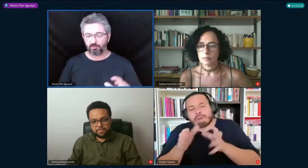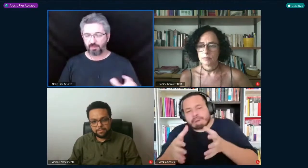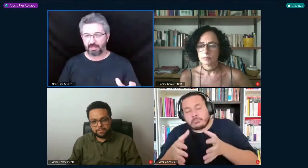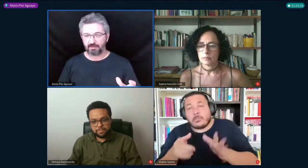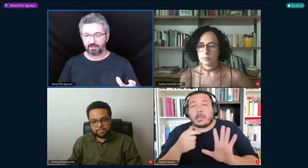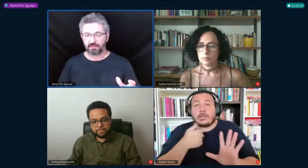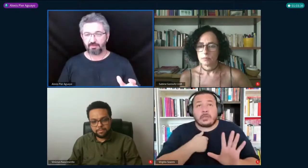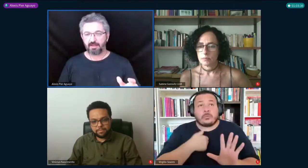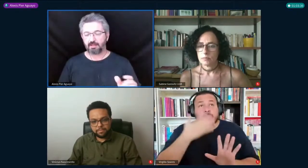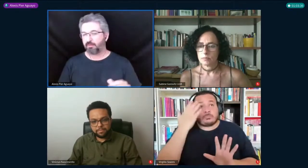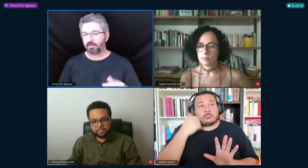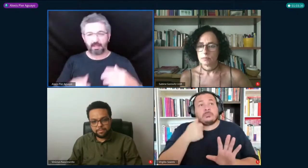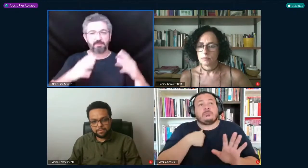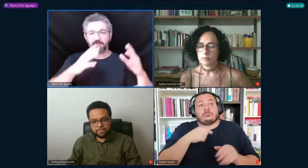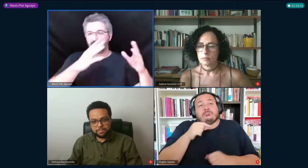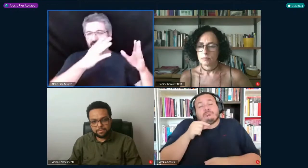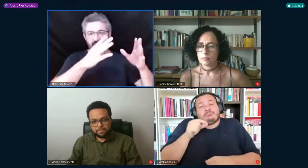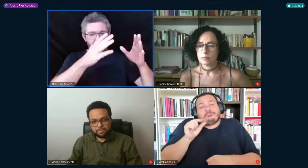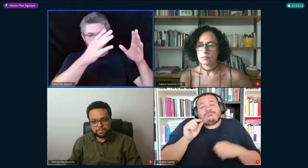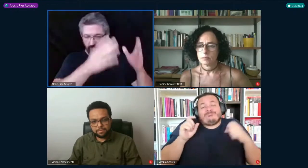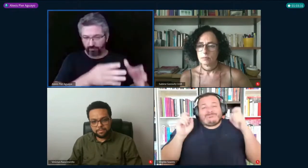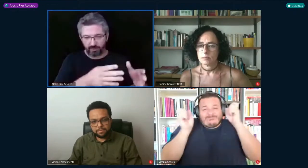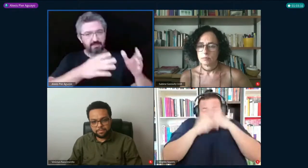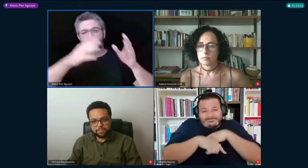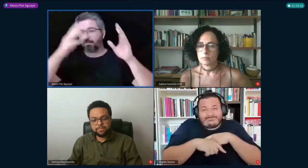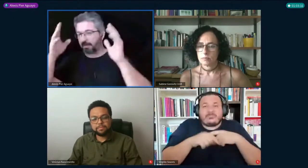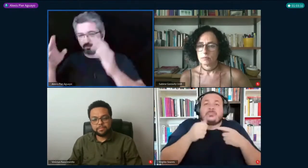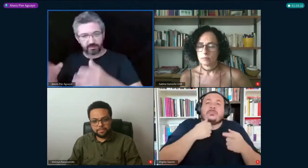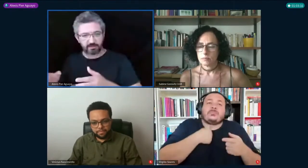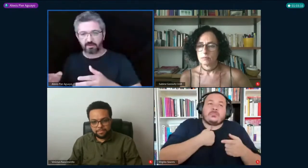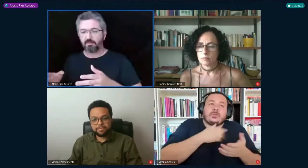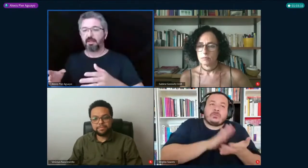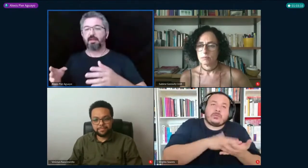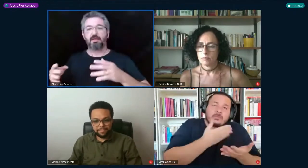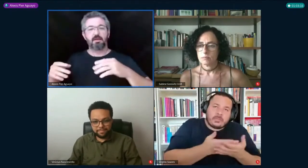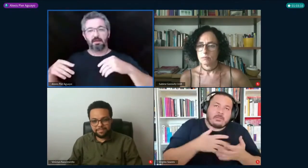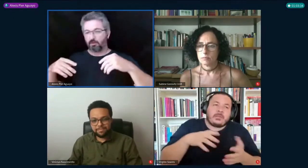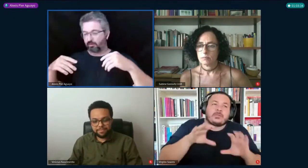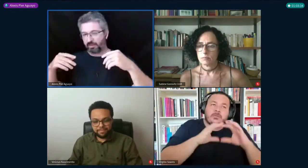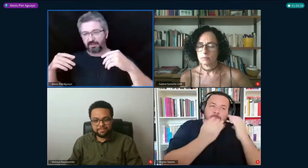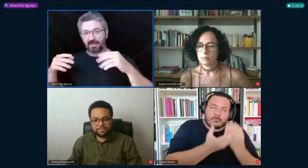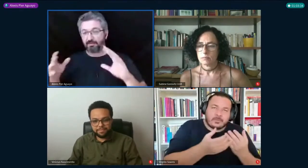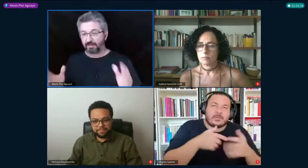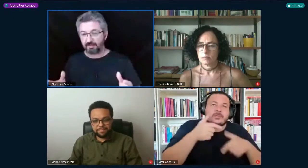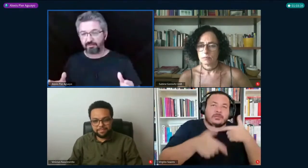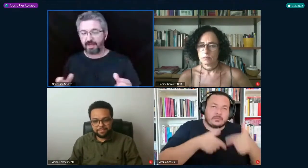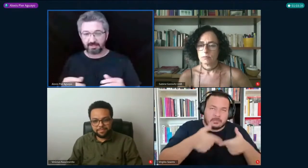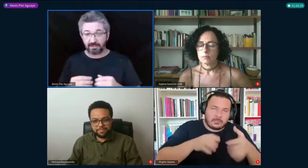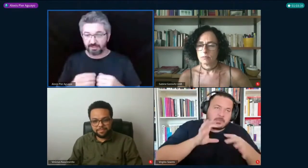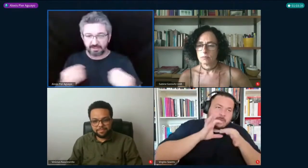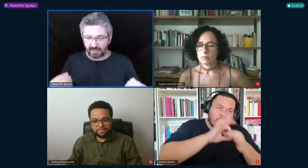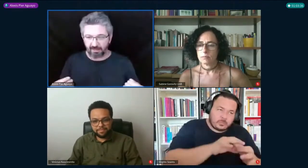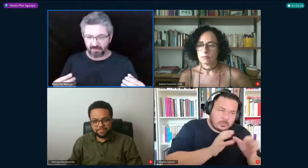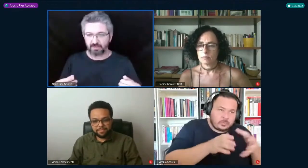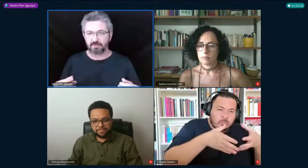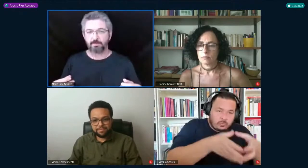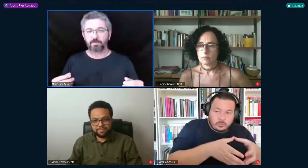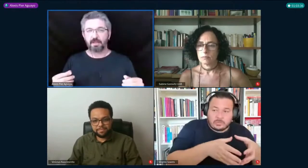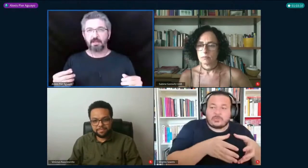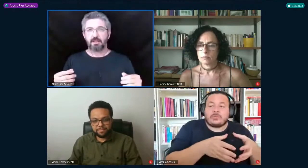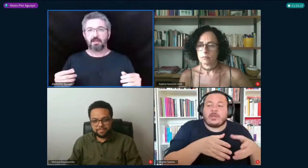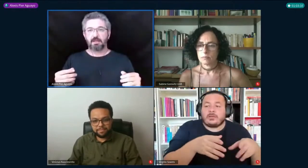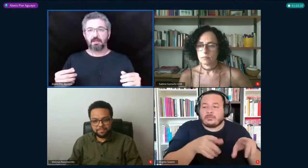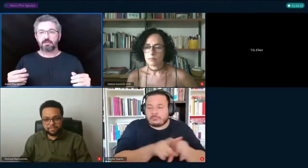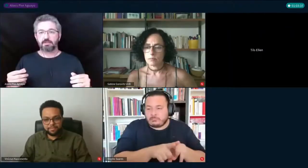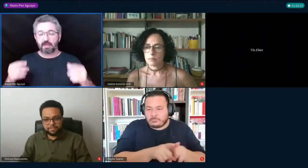que é muito complicado a gente falar que um intérprete de conferência trabalha em contexto também comunitário e vice-versa, a gente sabe